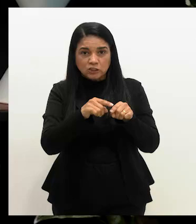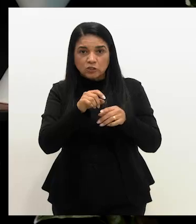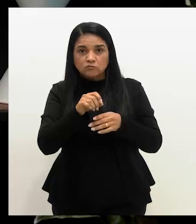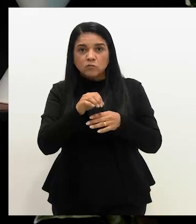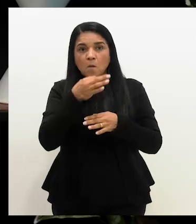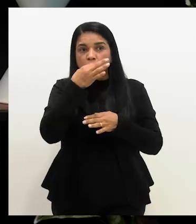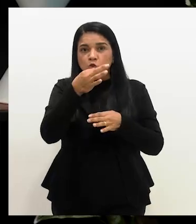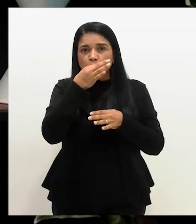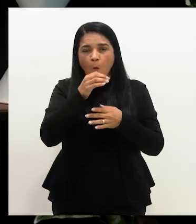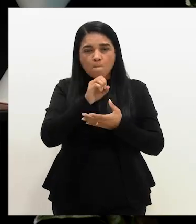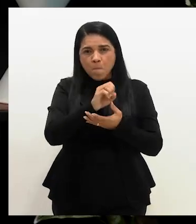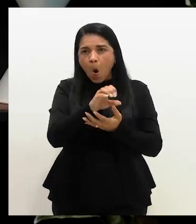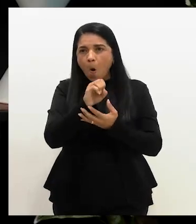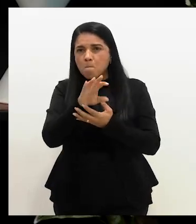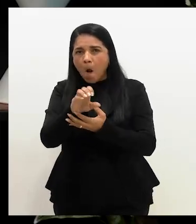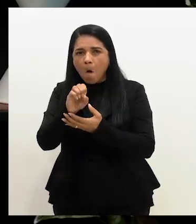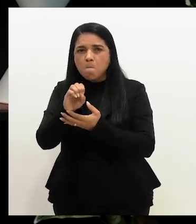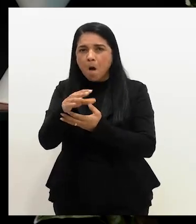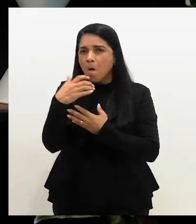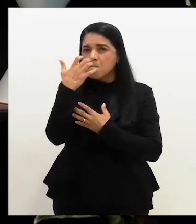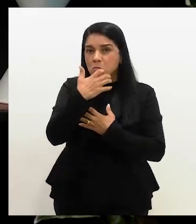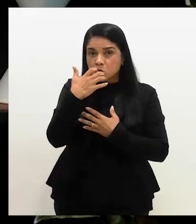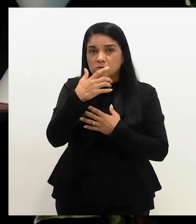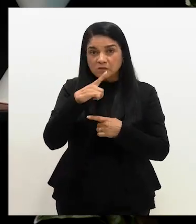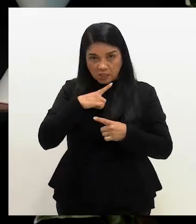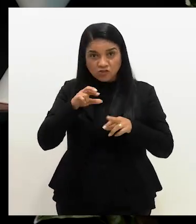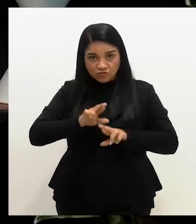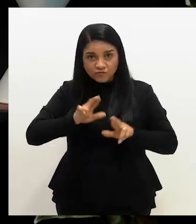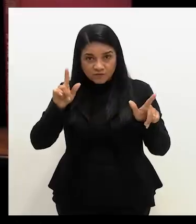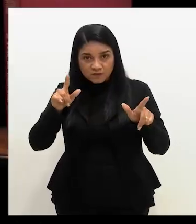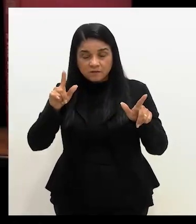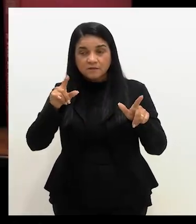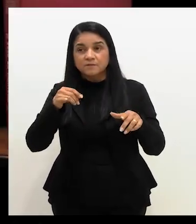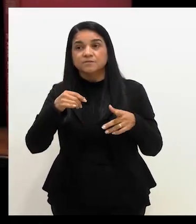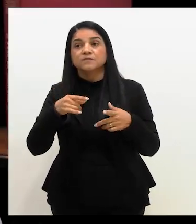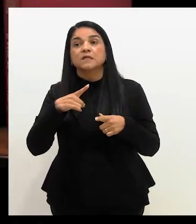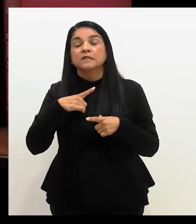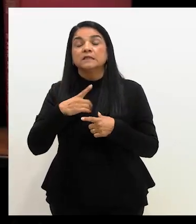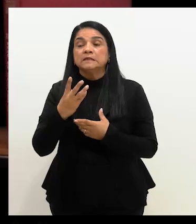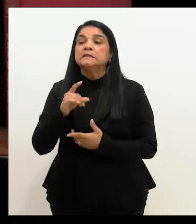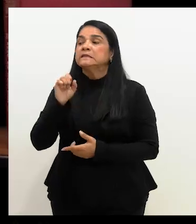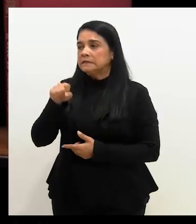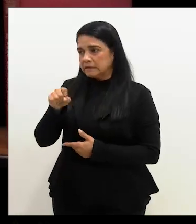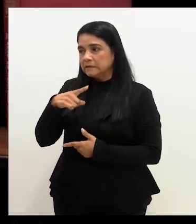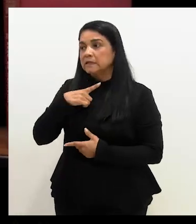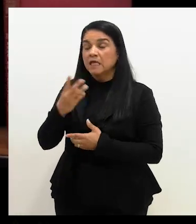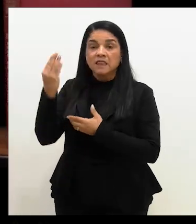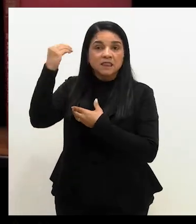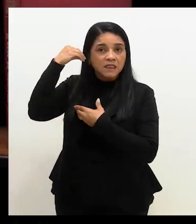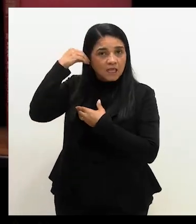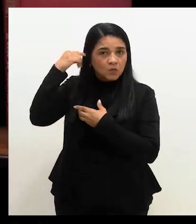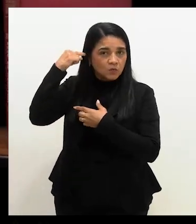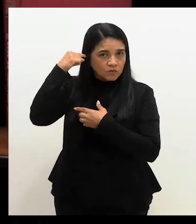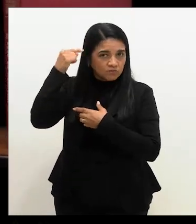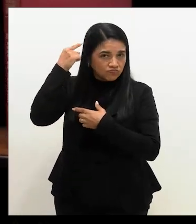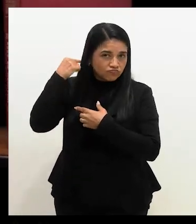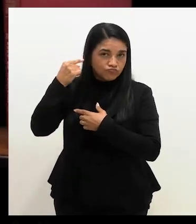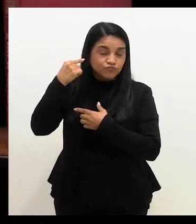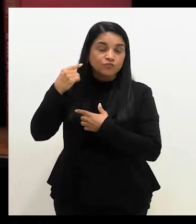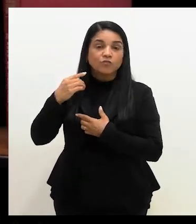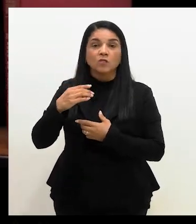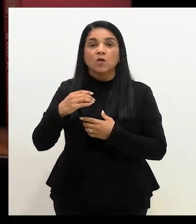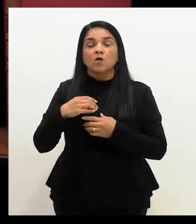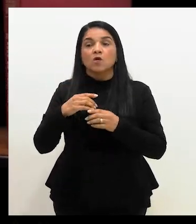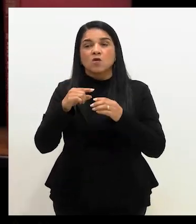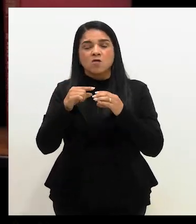de vozes humanas? Quer dizer, existe uma diferença? Então, existe. A gente tem que dentro do nosso ouvido, o órgão